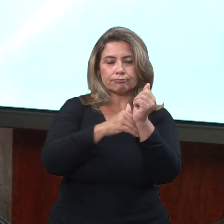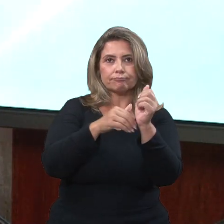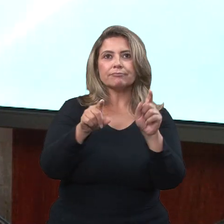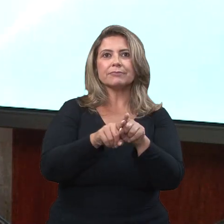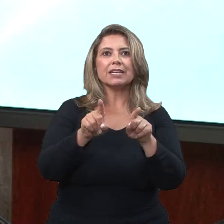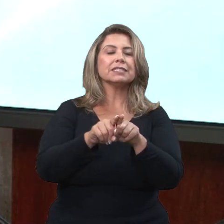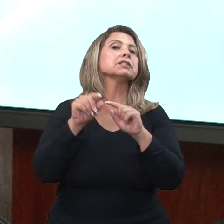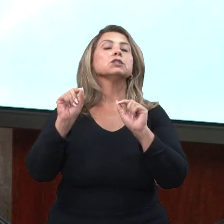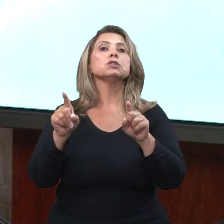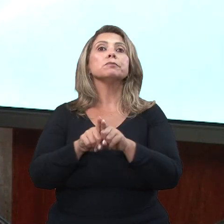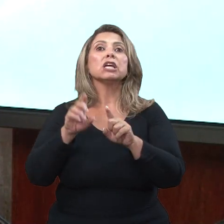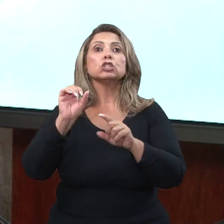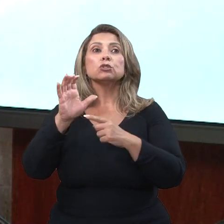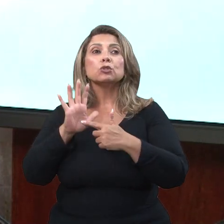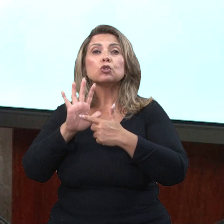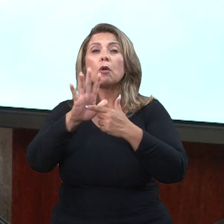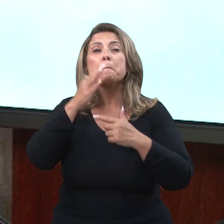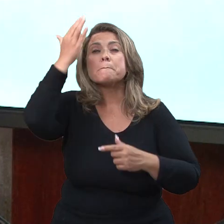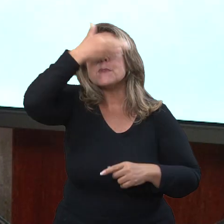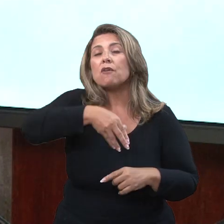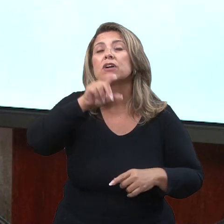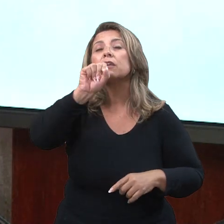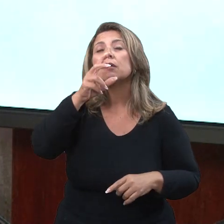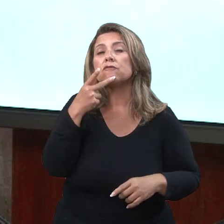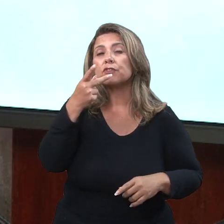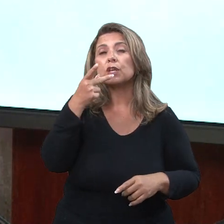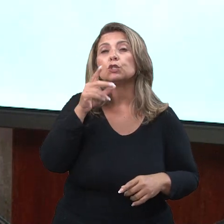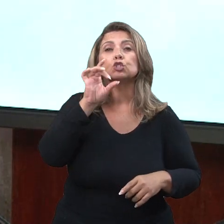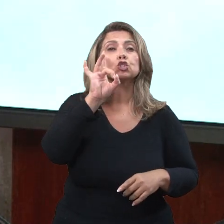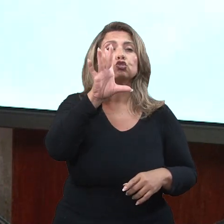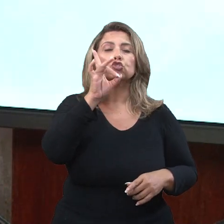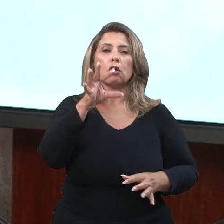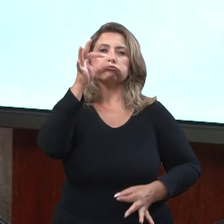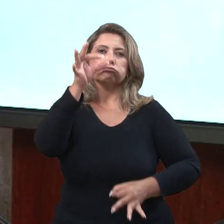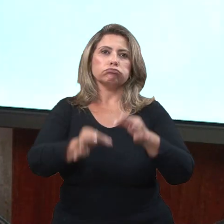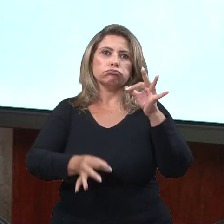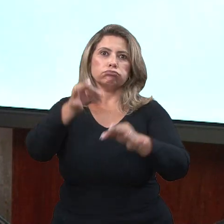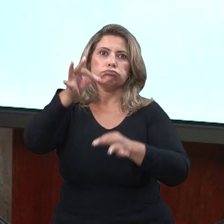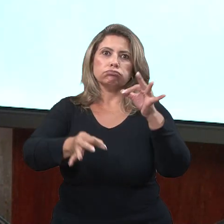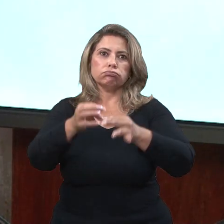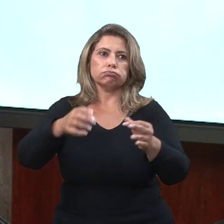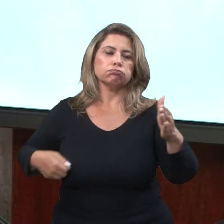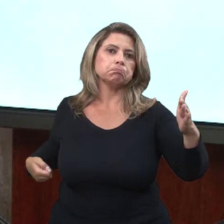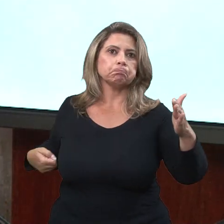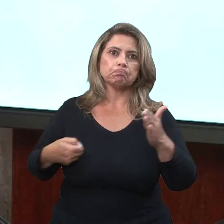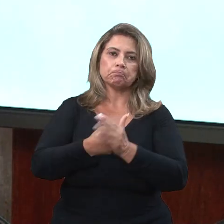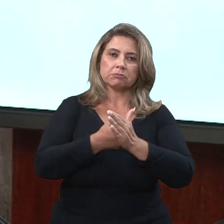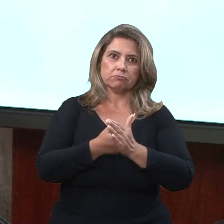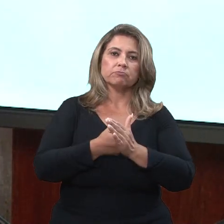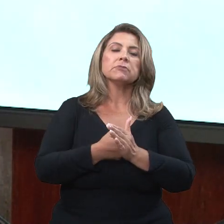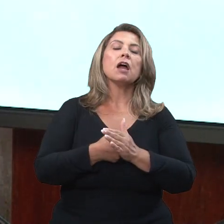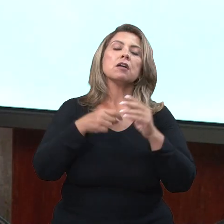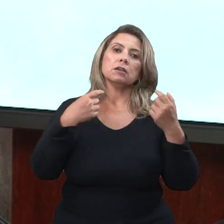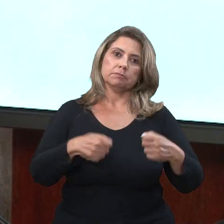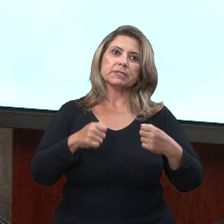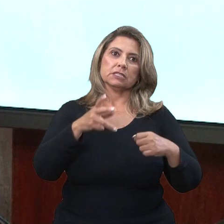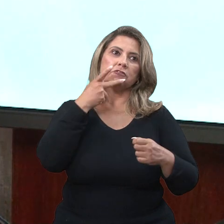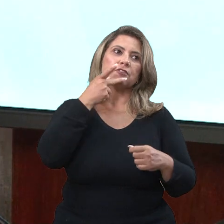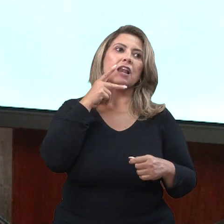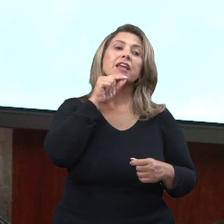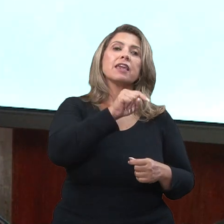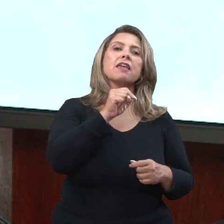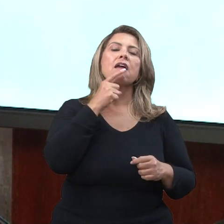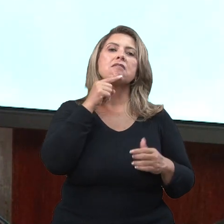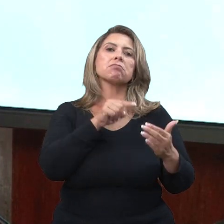via medida judicial, né? Ou quando essas unidades de apuração necessitam e formalizam. Enfim, a gente tem